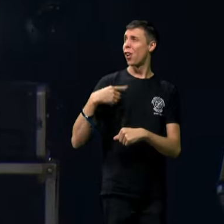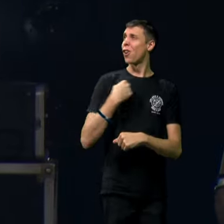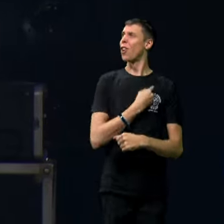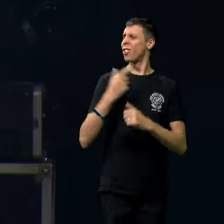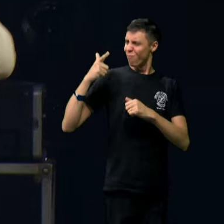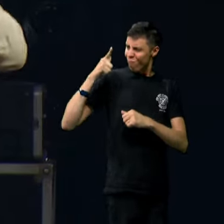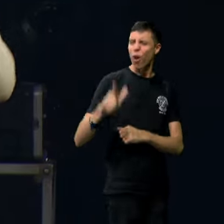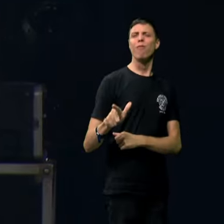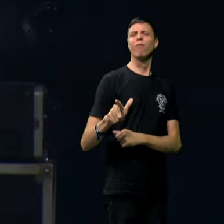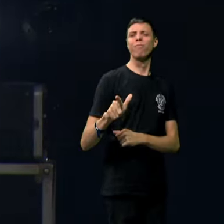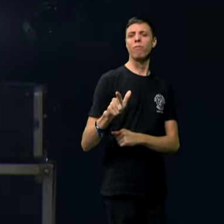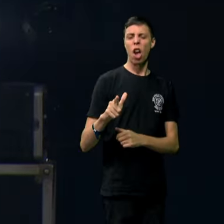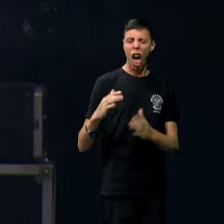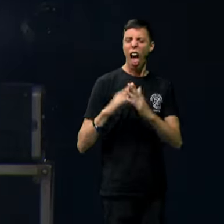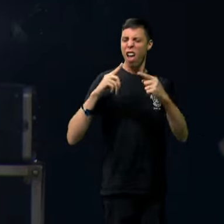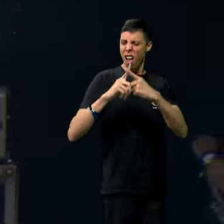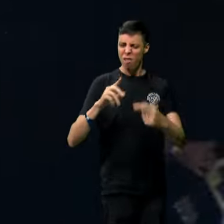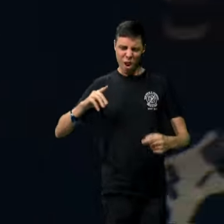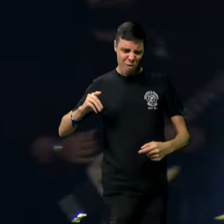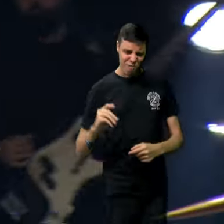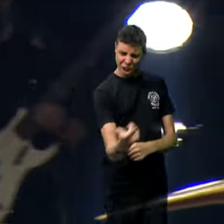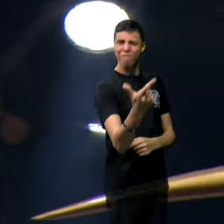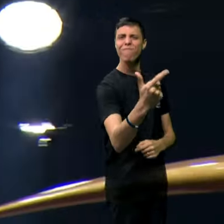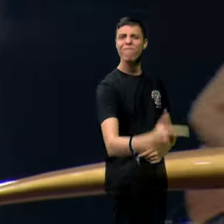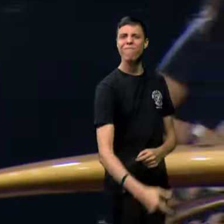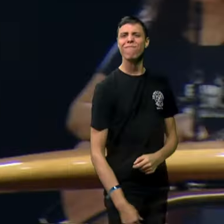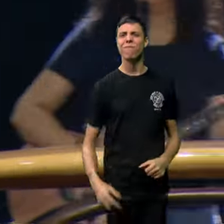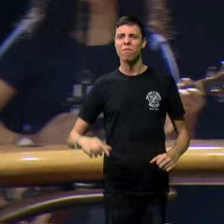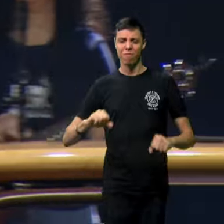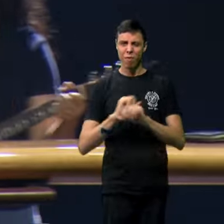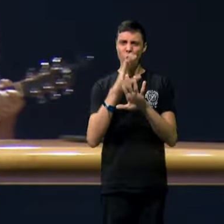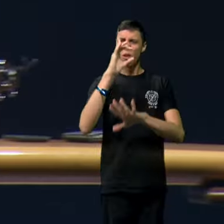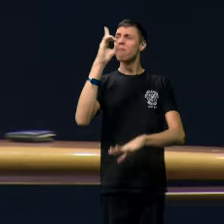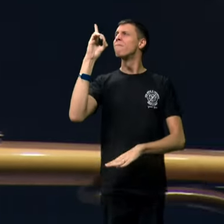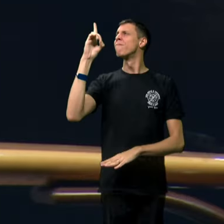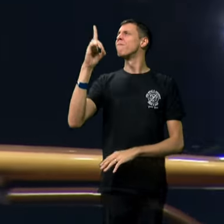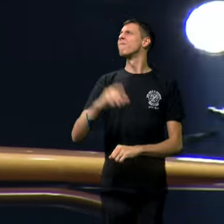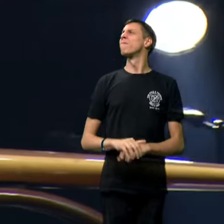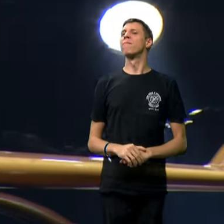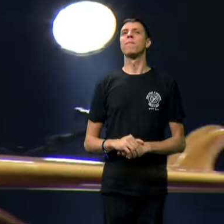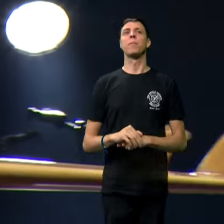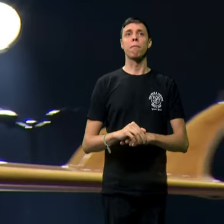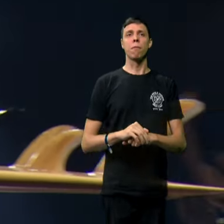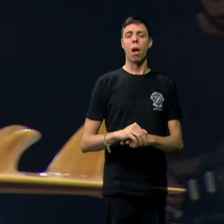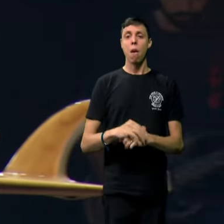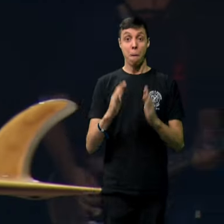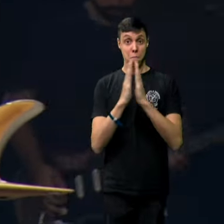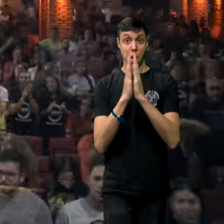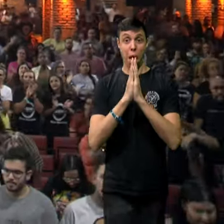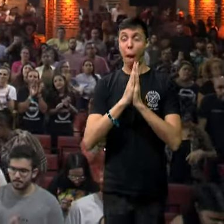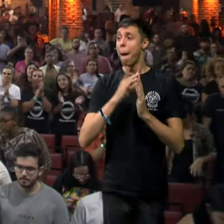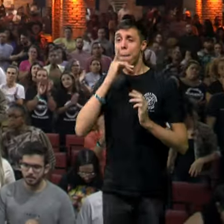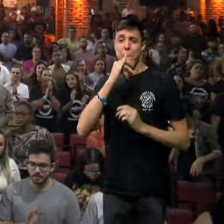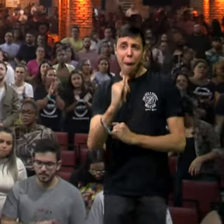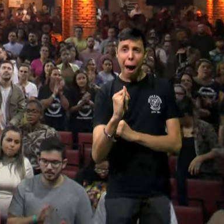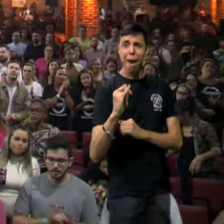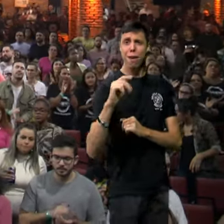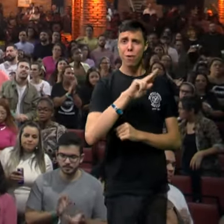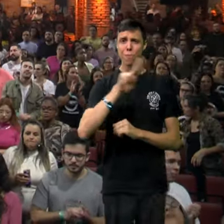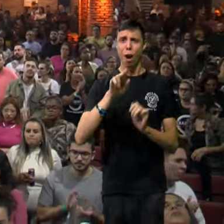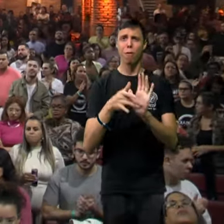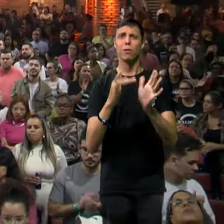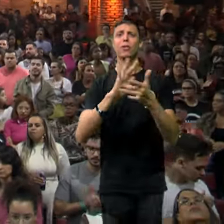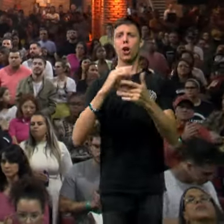igreja avança, aleluia. Hey! Pai, em nome de Jesus Cristo, nós te agradecemos,